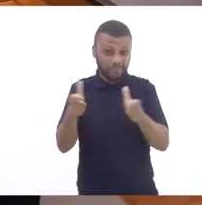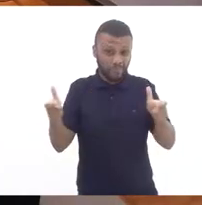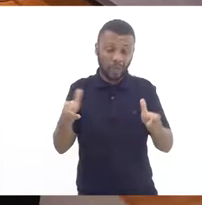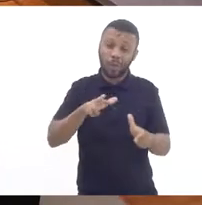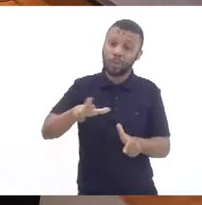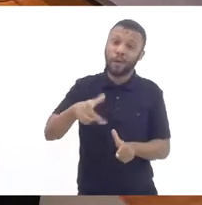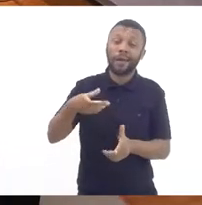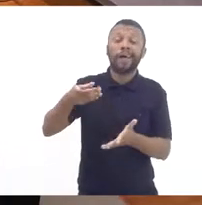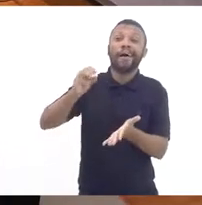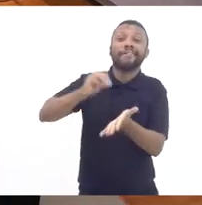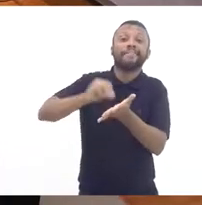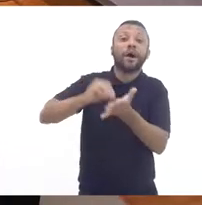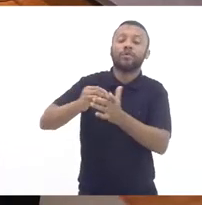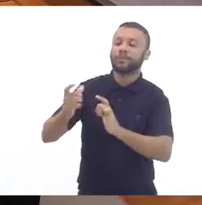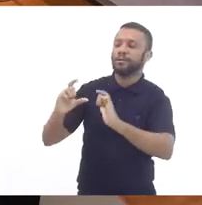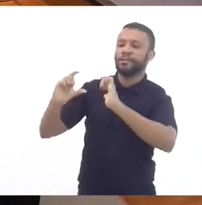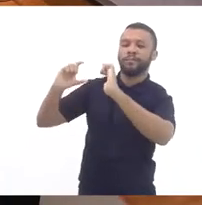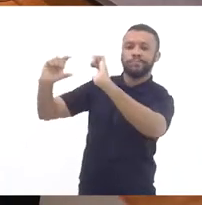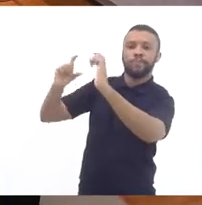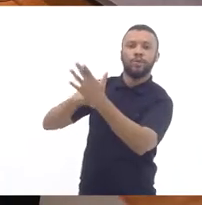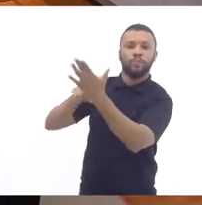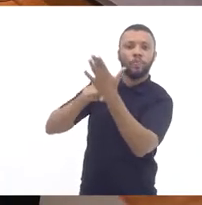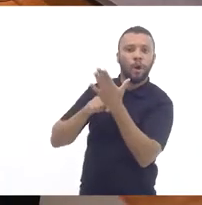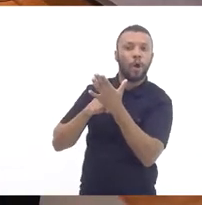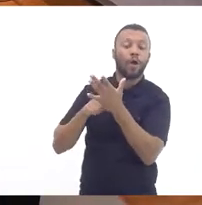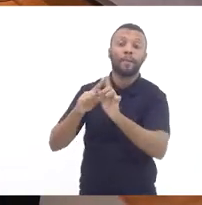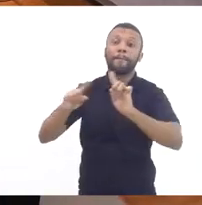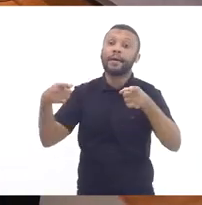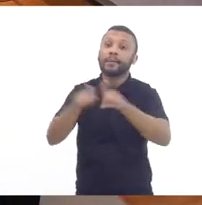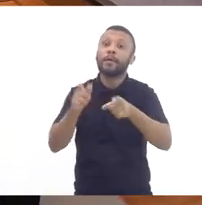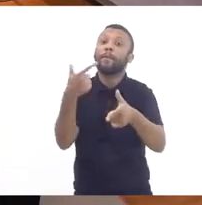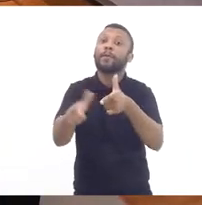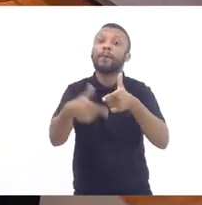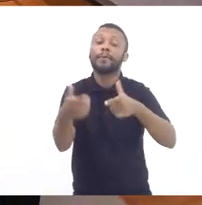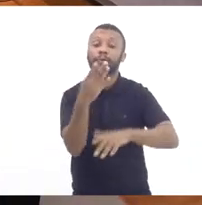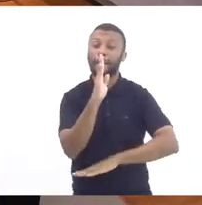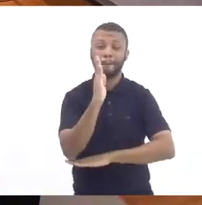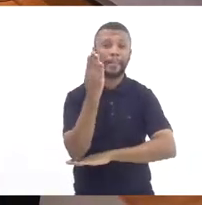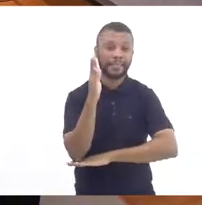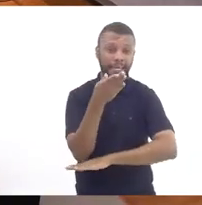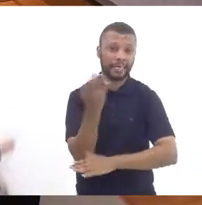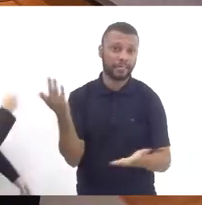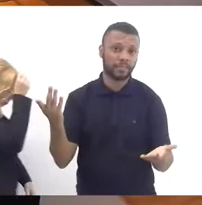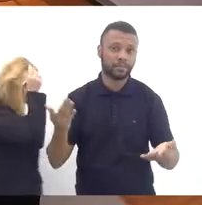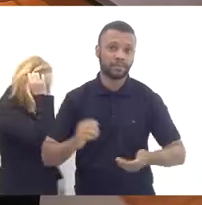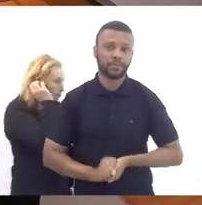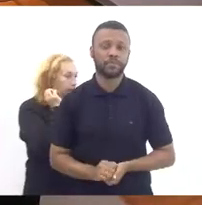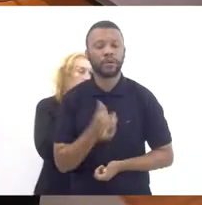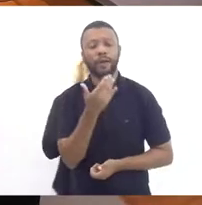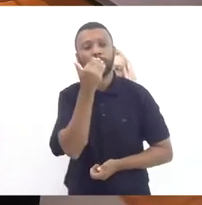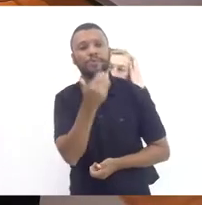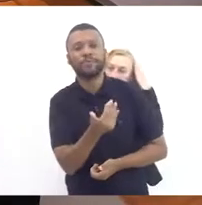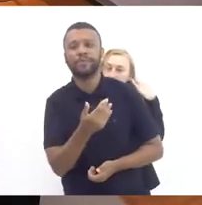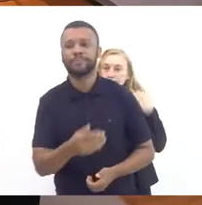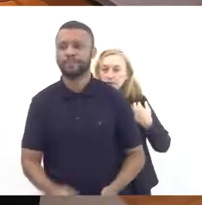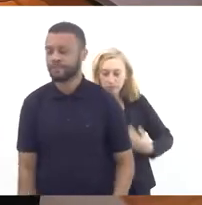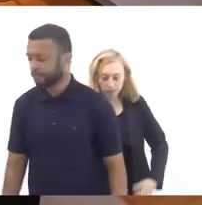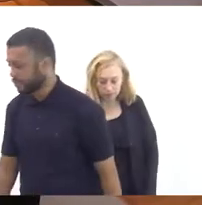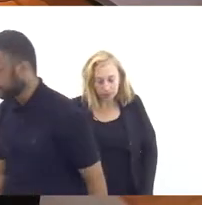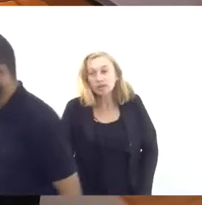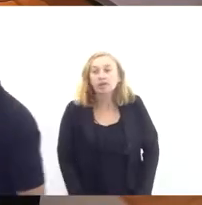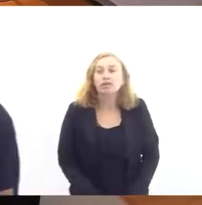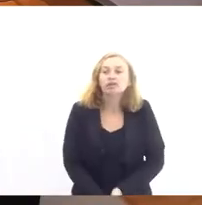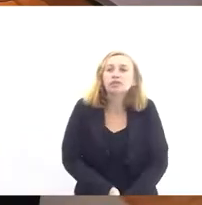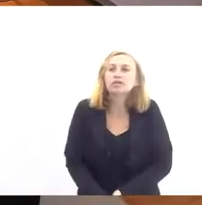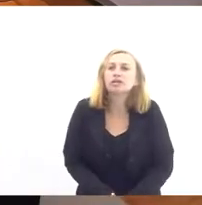sinalização, mas também pela questão dos dormentes. Então, já que o senhor não trouxe esse material, perguntar se o Murilo da Getransp trouxe. Trouxe, Murilo?